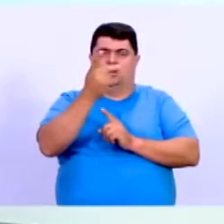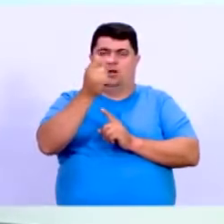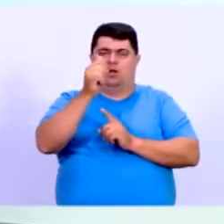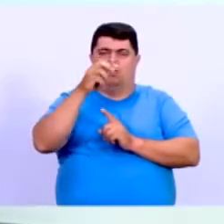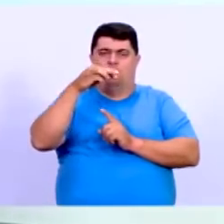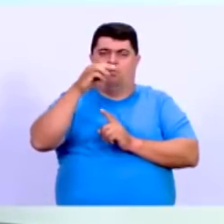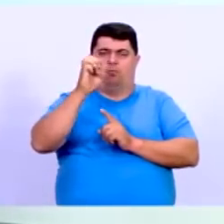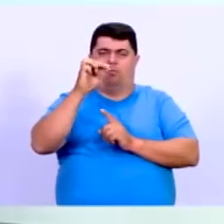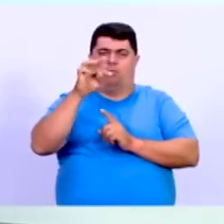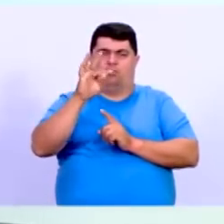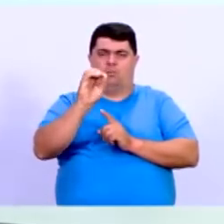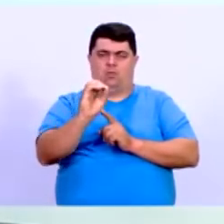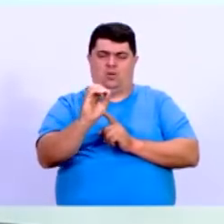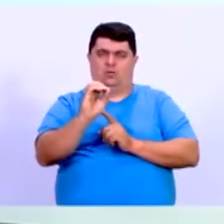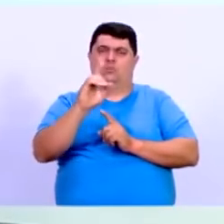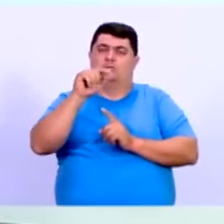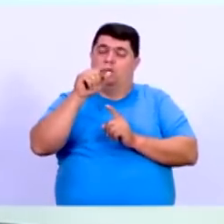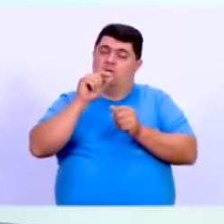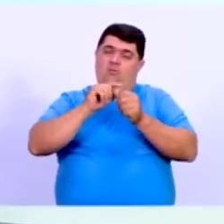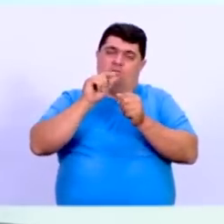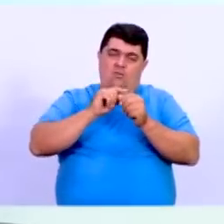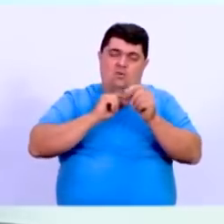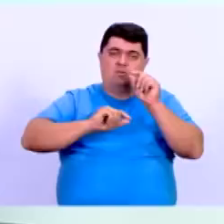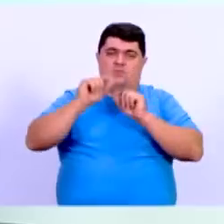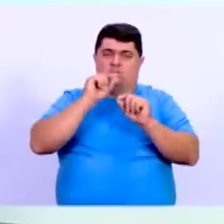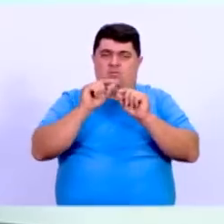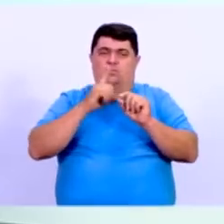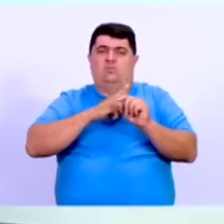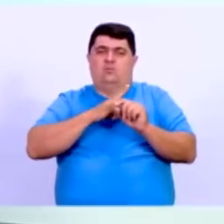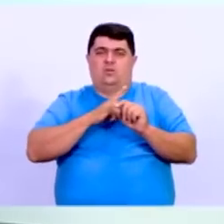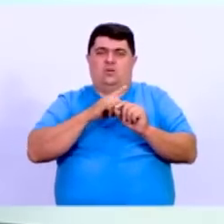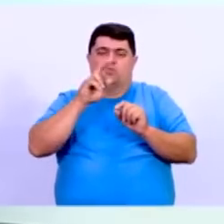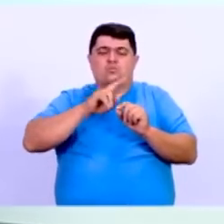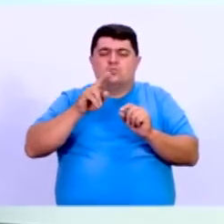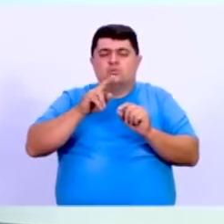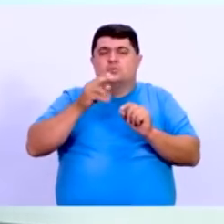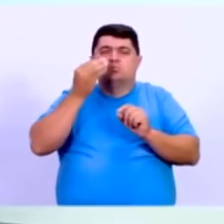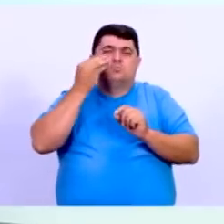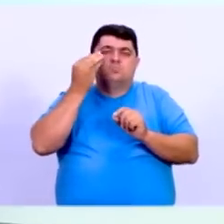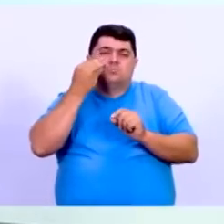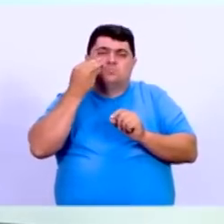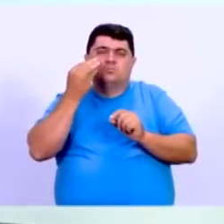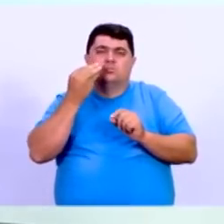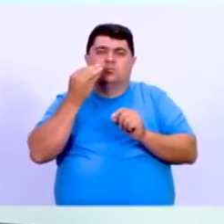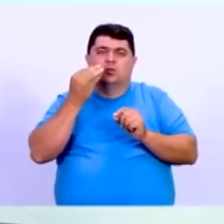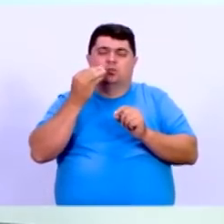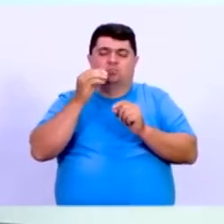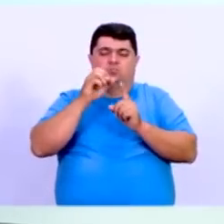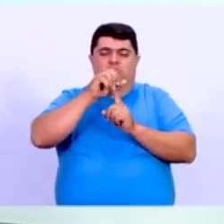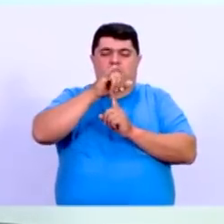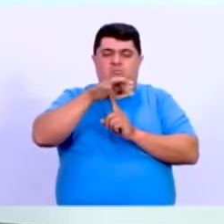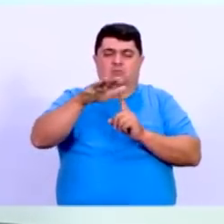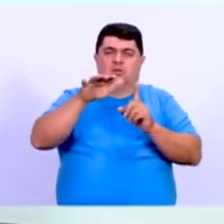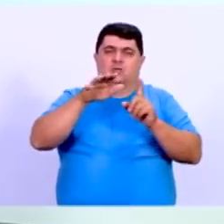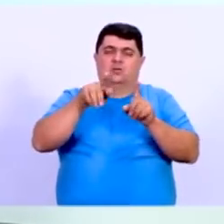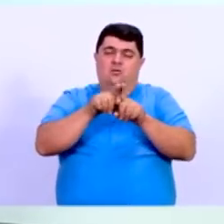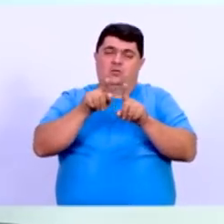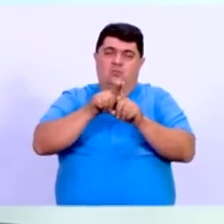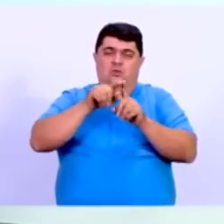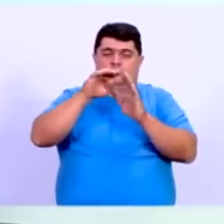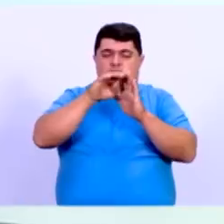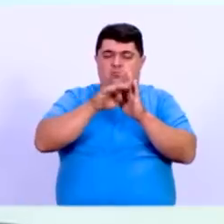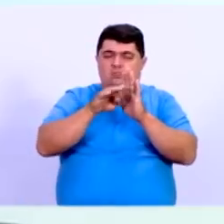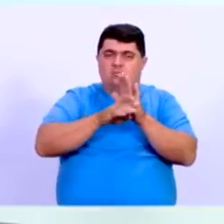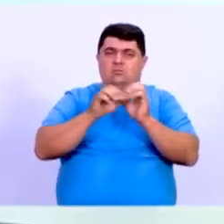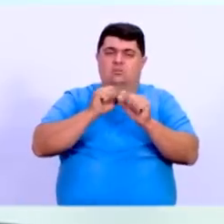Redes de computadores é um conjunto de equipamentos que se utiliza ali daquele e-mail para poder compartilhar informações ou recursos. E